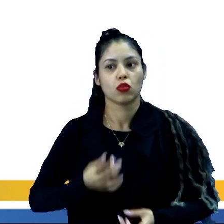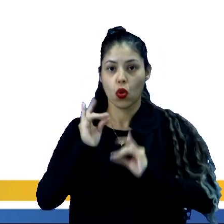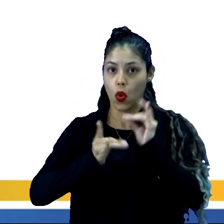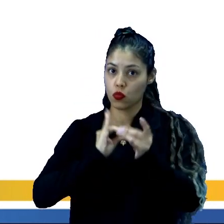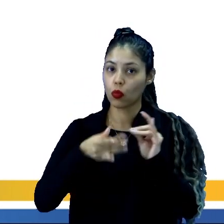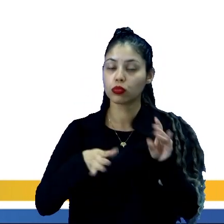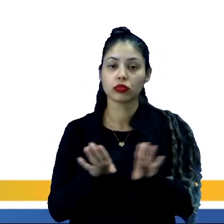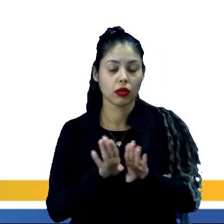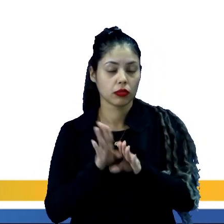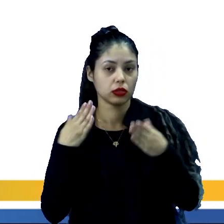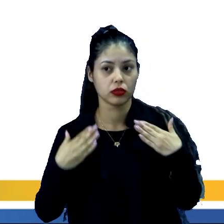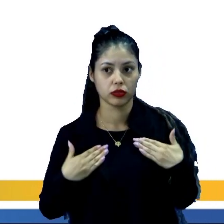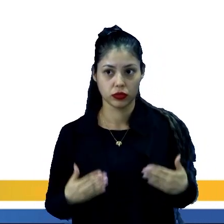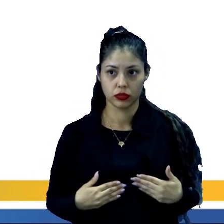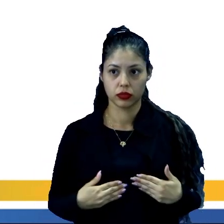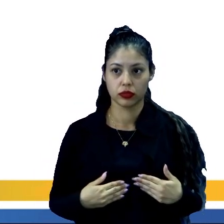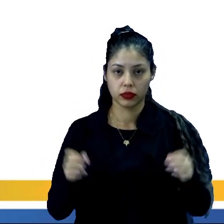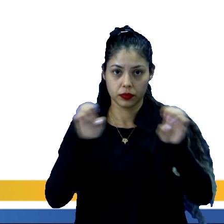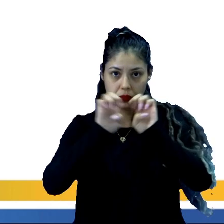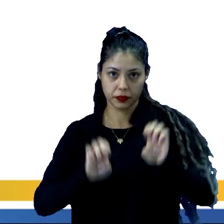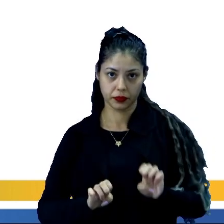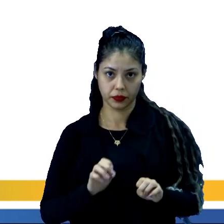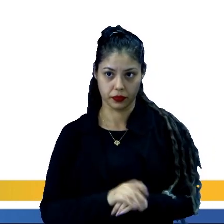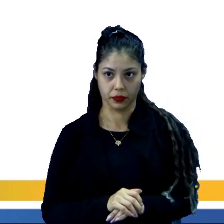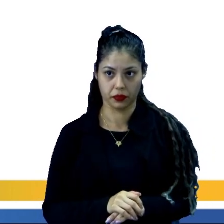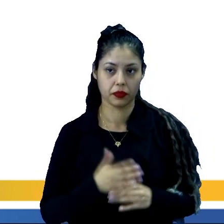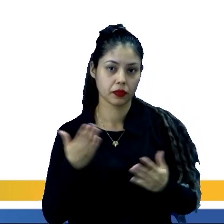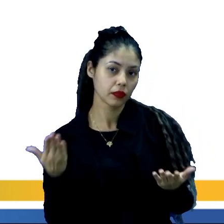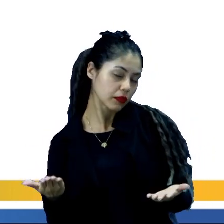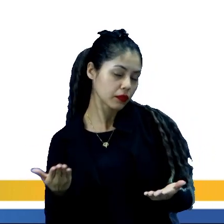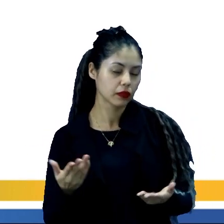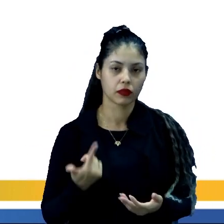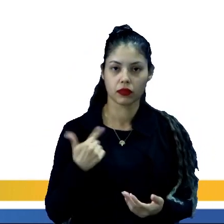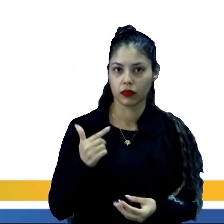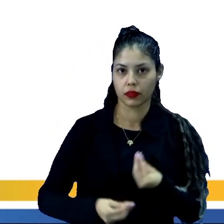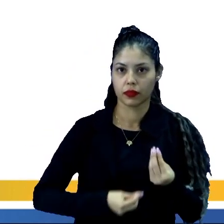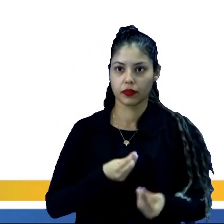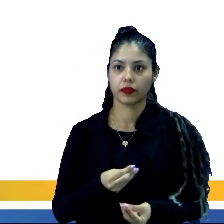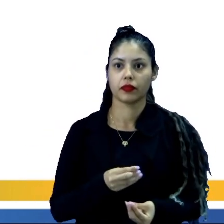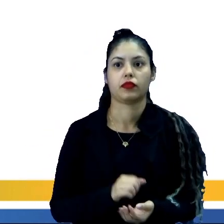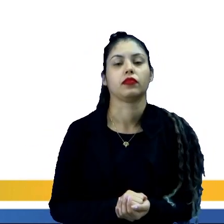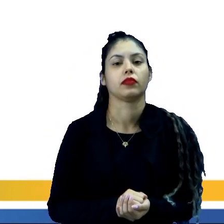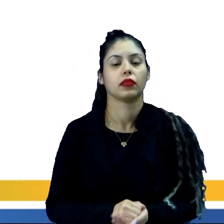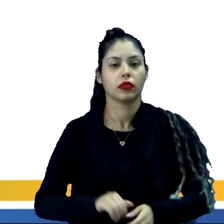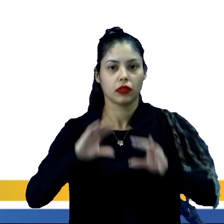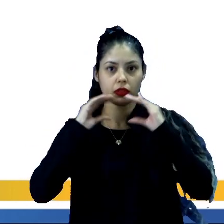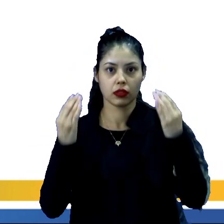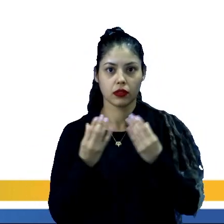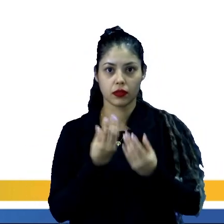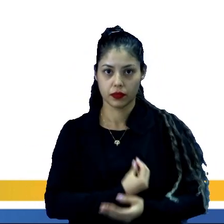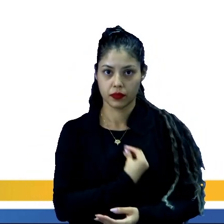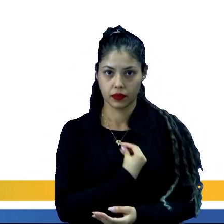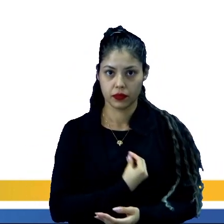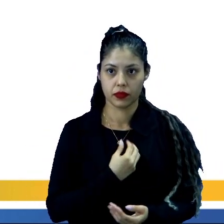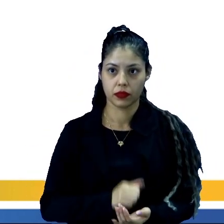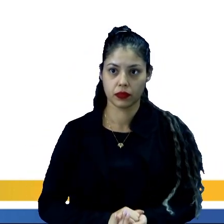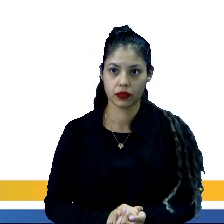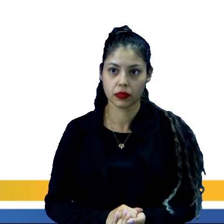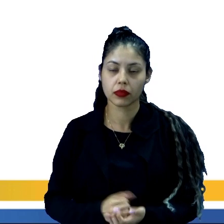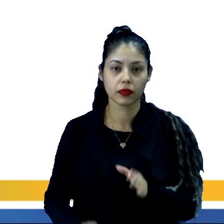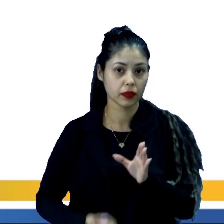hormônios. Né, no nosso componente estrutural. Então a gente não é capaz, né, nós seres vivos, não somos capazes